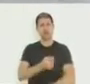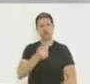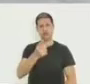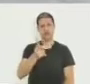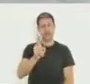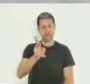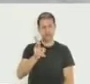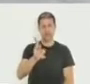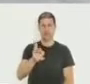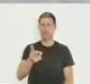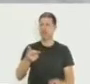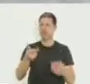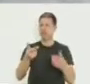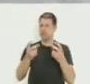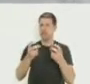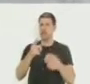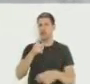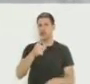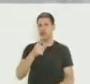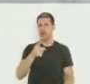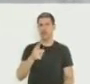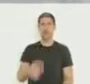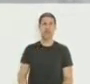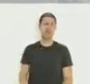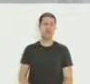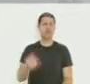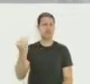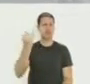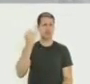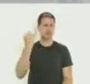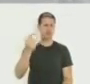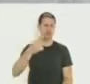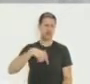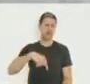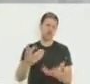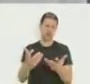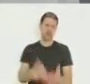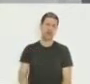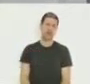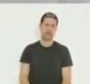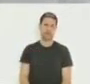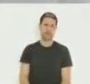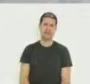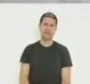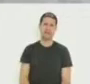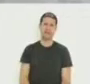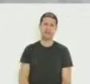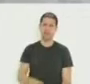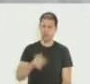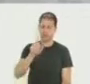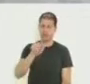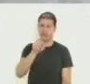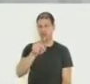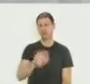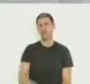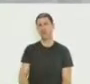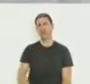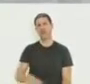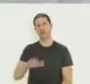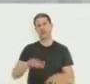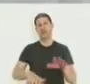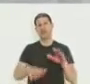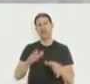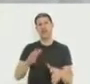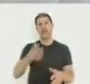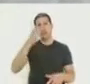aquela máxima importância do que nós queremos né No fundo no fundo é isso muitas vezes as pessoas as doadoras